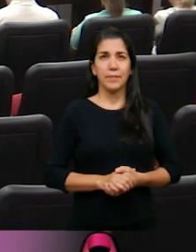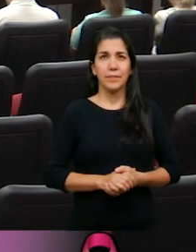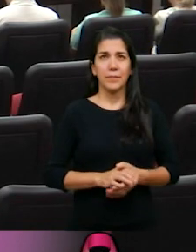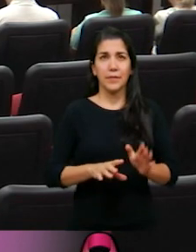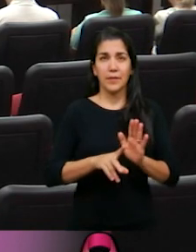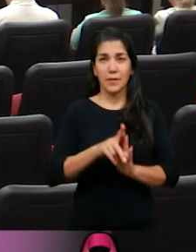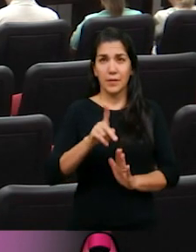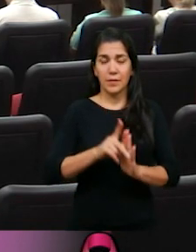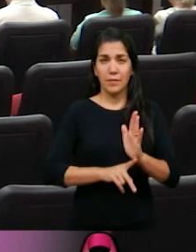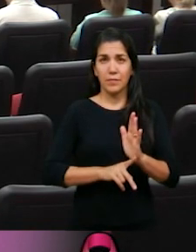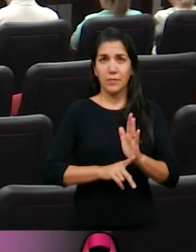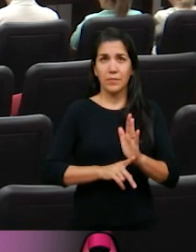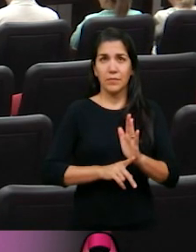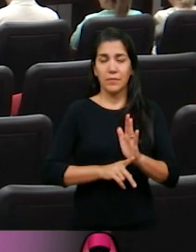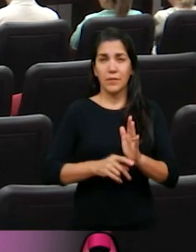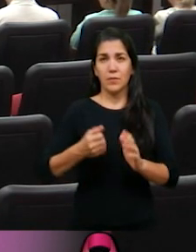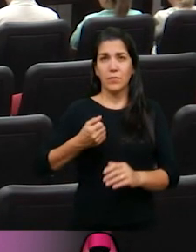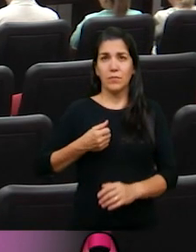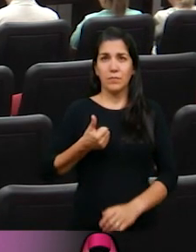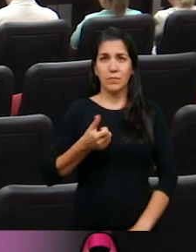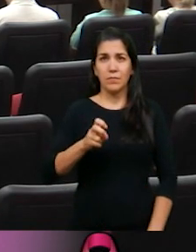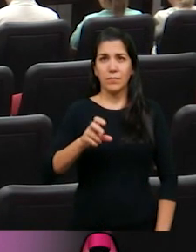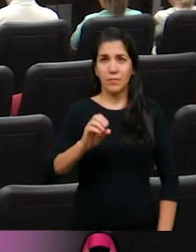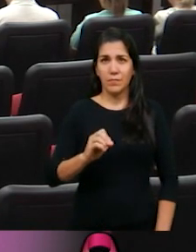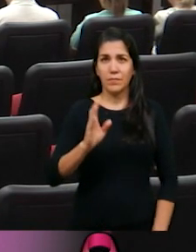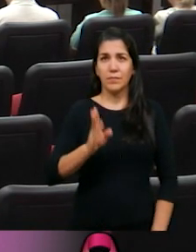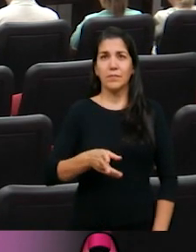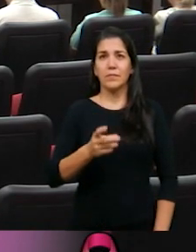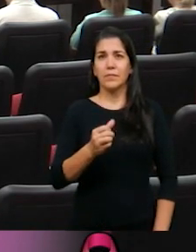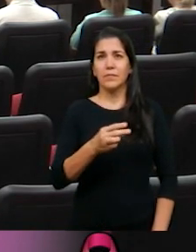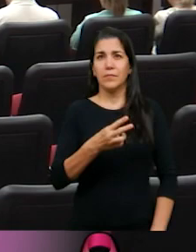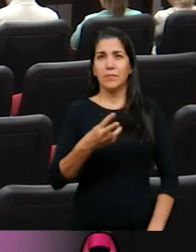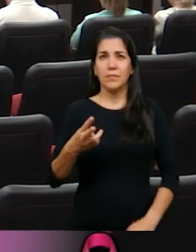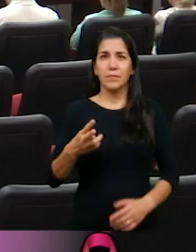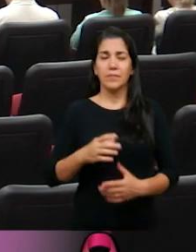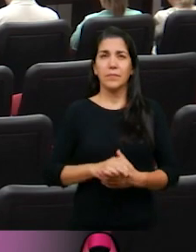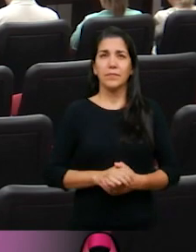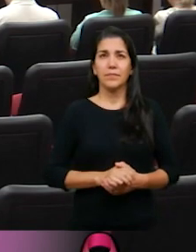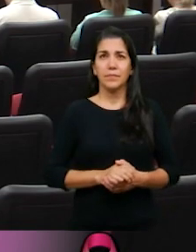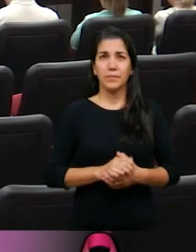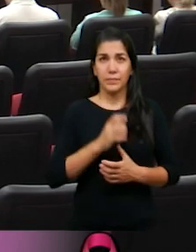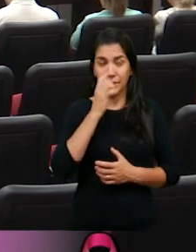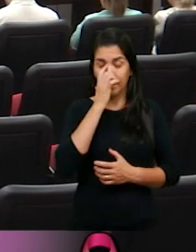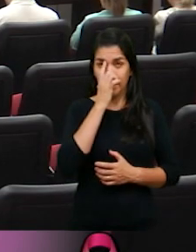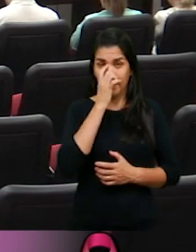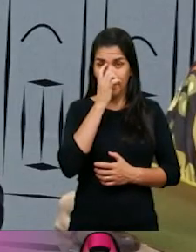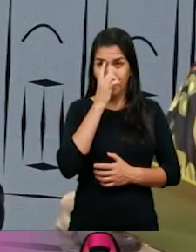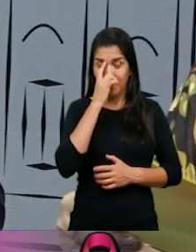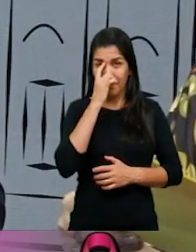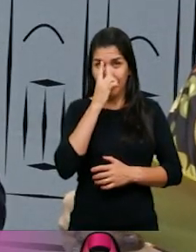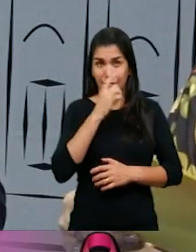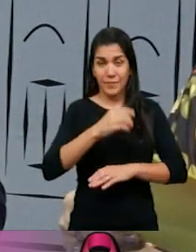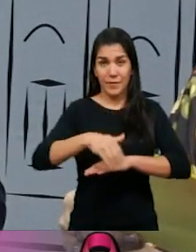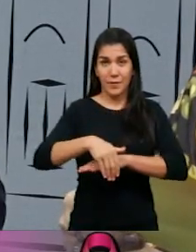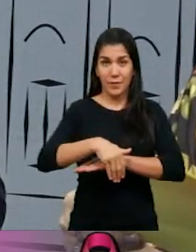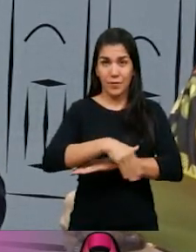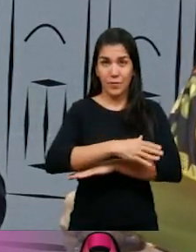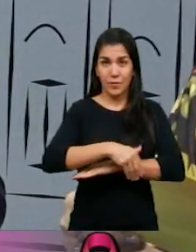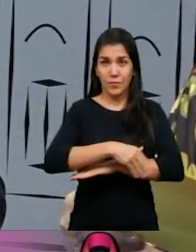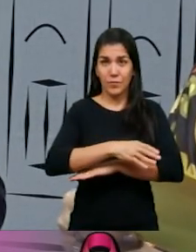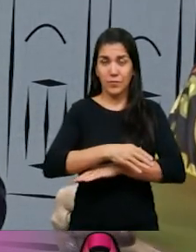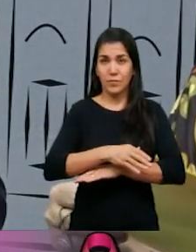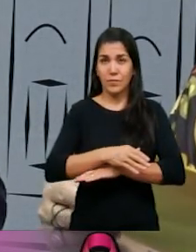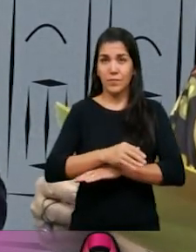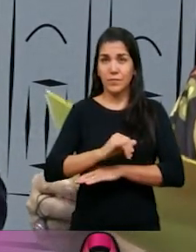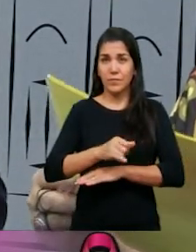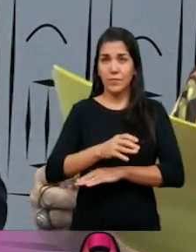Projeto de lei número 150 de 2023, ementa, denomina Dr. José Correia Novarese, a